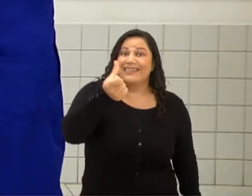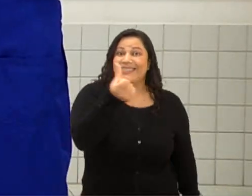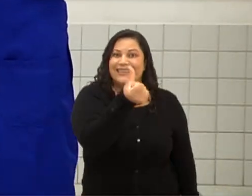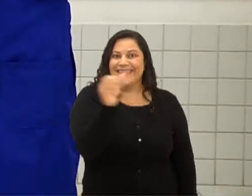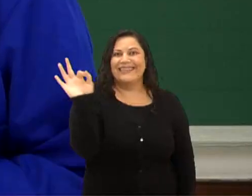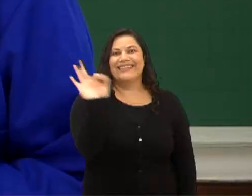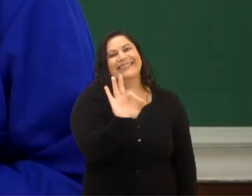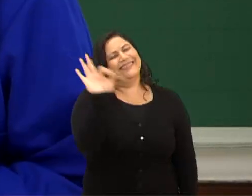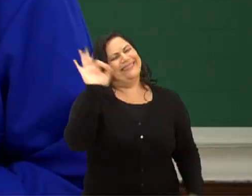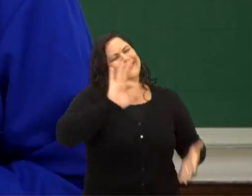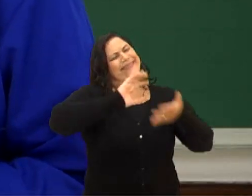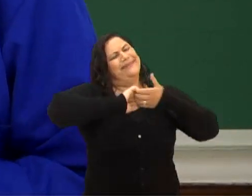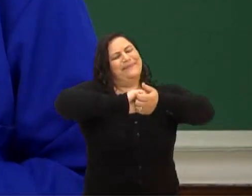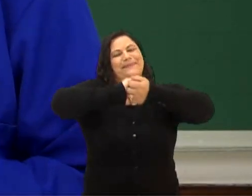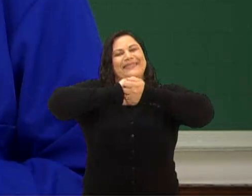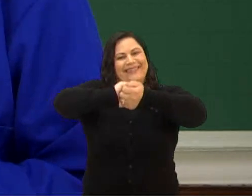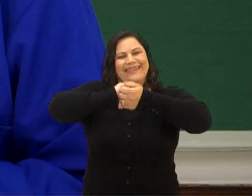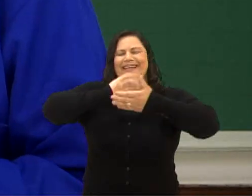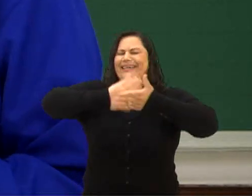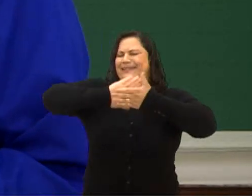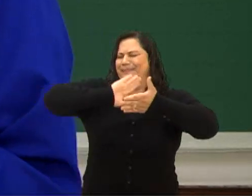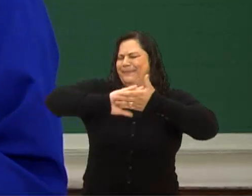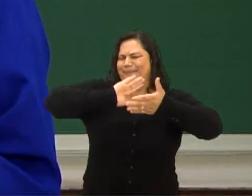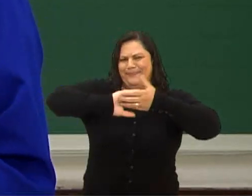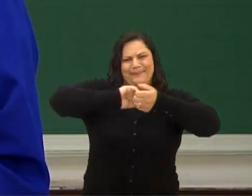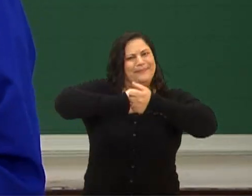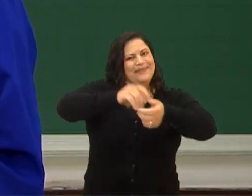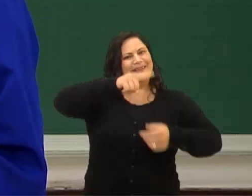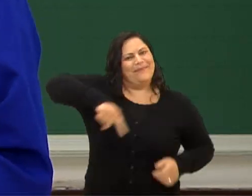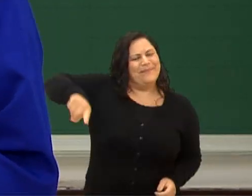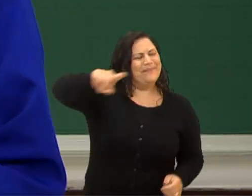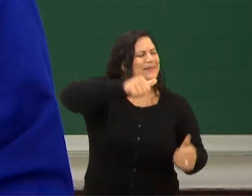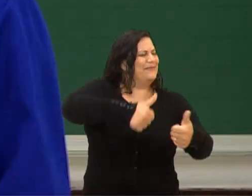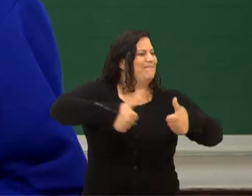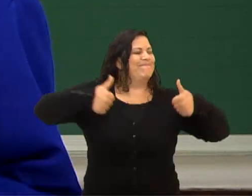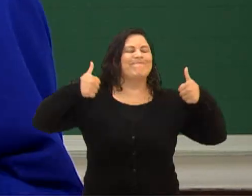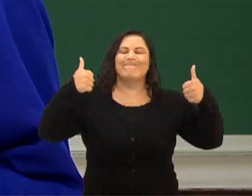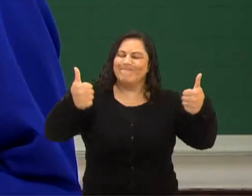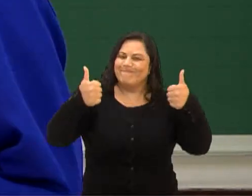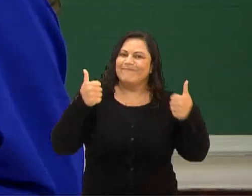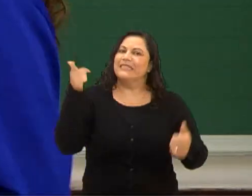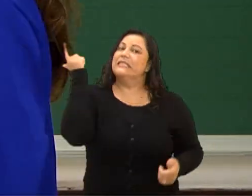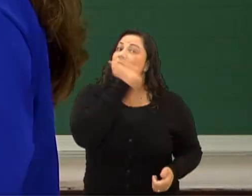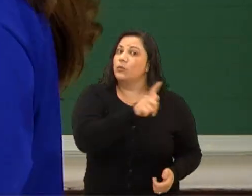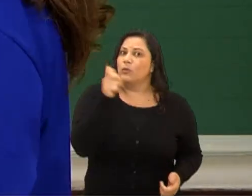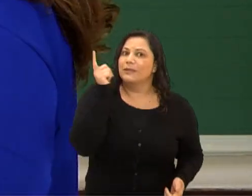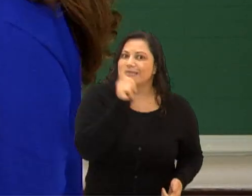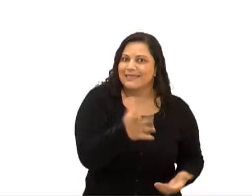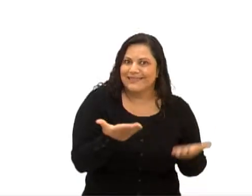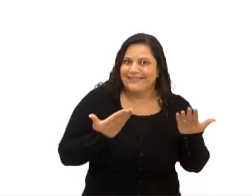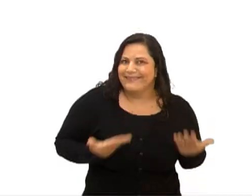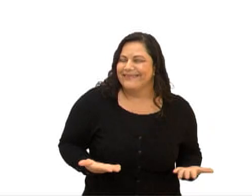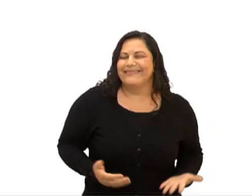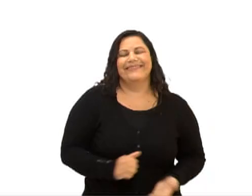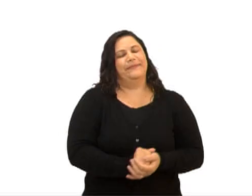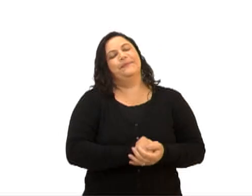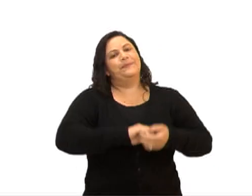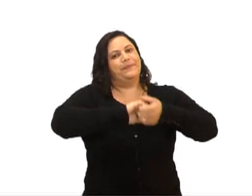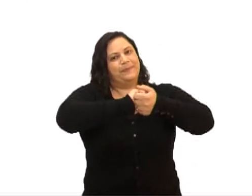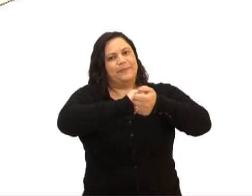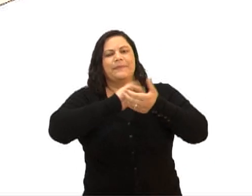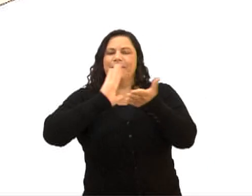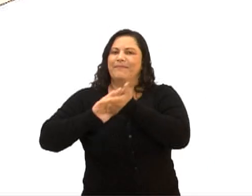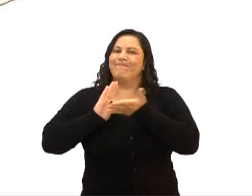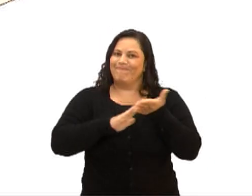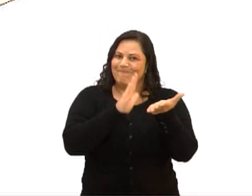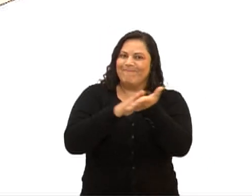76%! Meus parabéns! Vocês são demais, vocês são demais. Vocês estão tirando de letra isso. Muito bem, parabéns então a galera